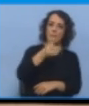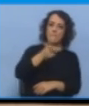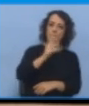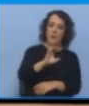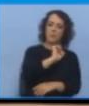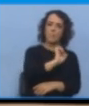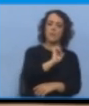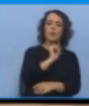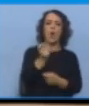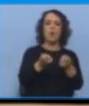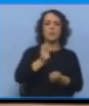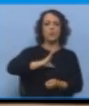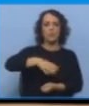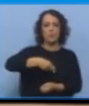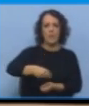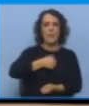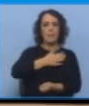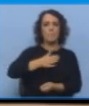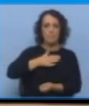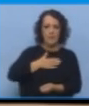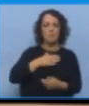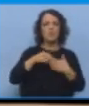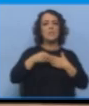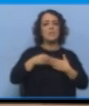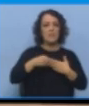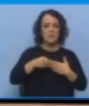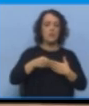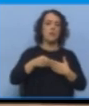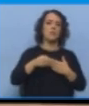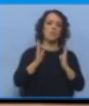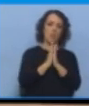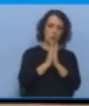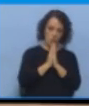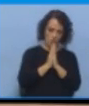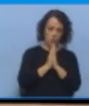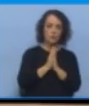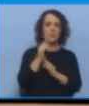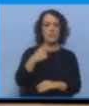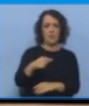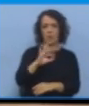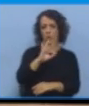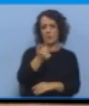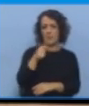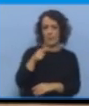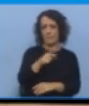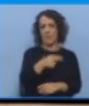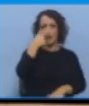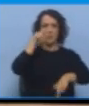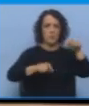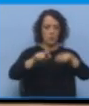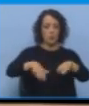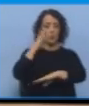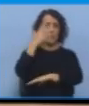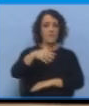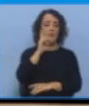a Organização Mundial de Empresários e Líderes Católicos e que mobiliza cerca de 45 mil pessoas. E este congresso vai decorrer no